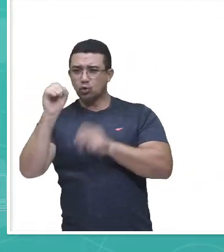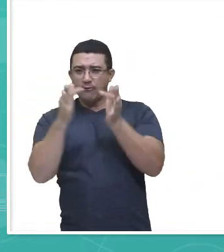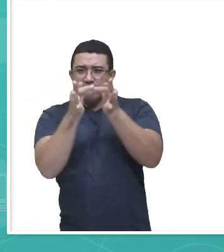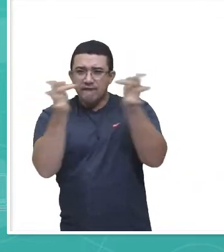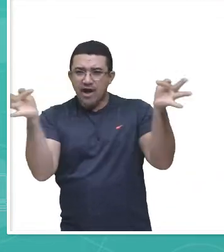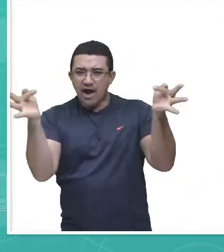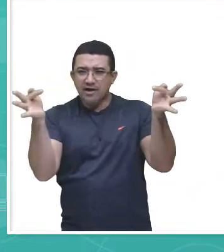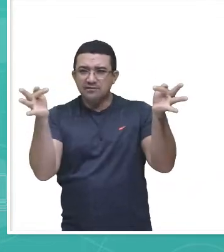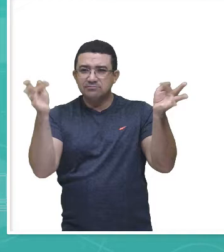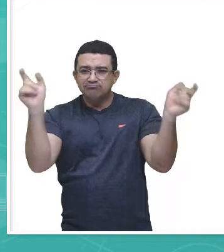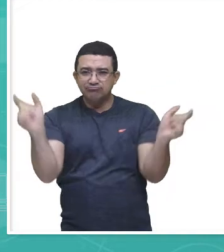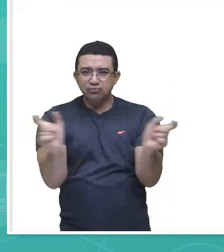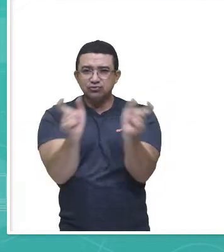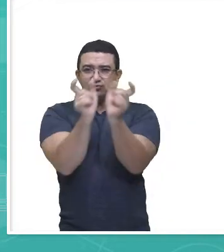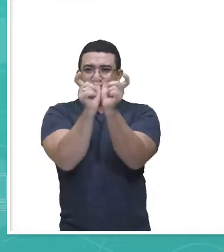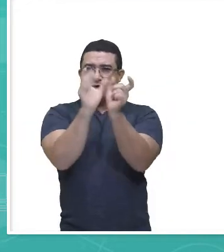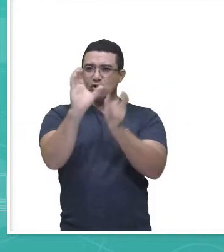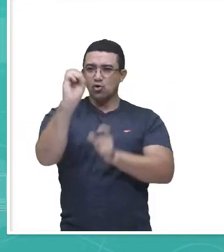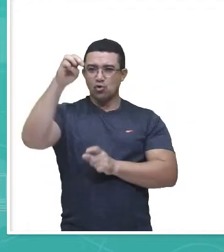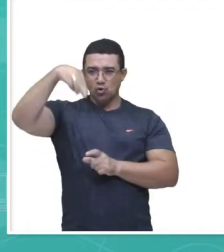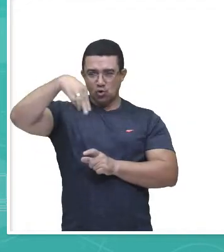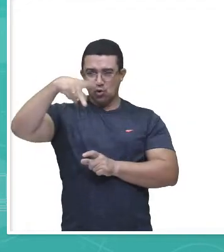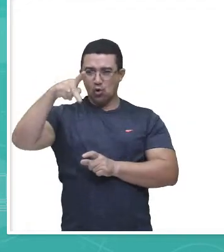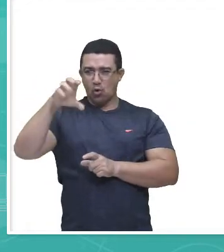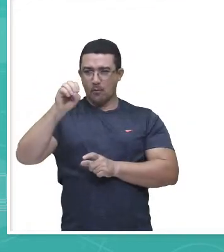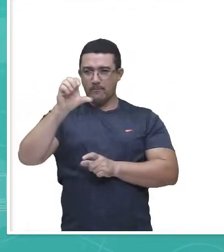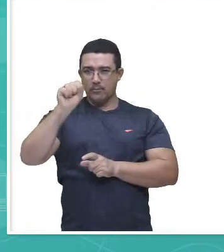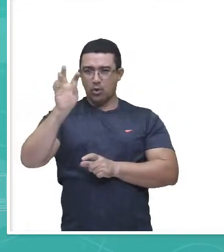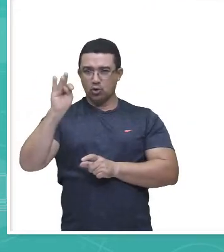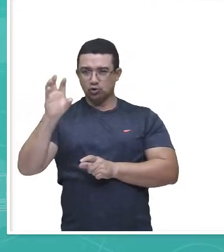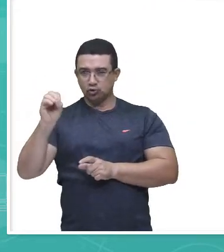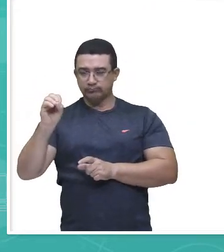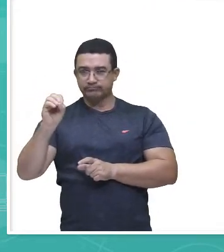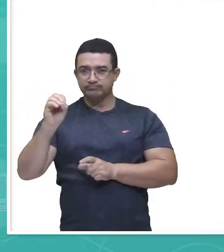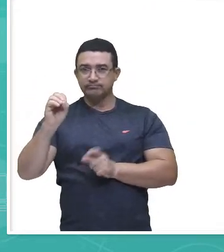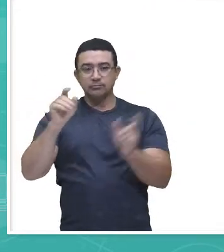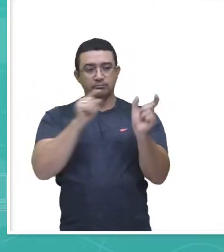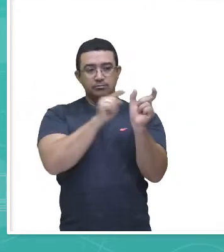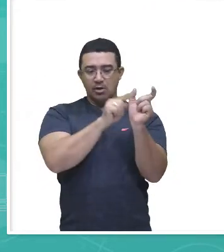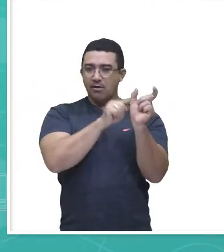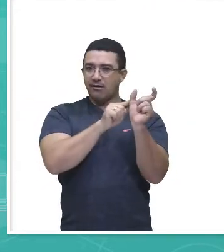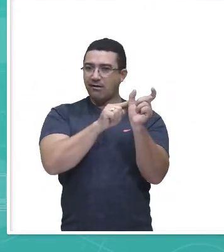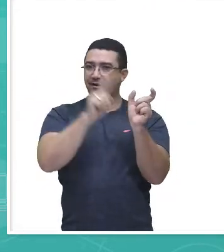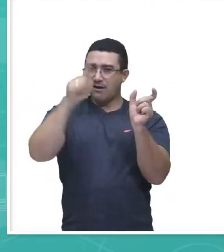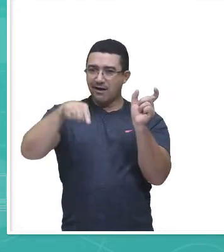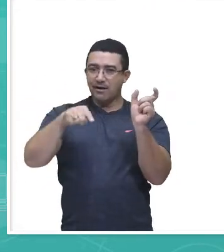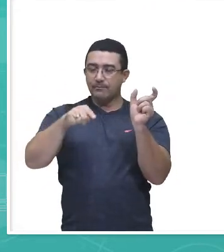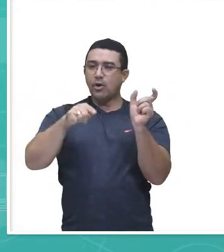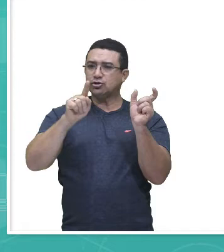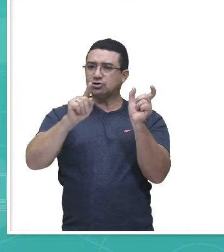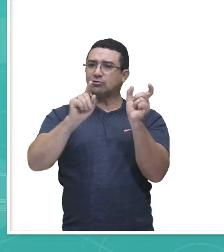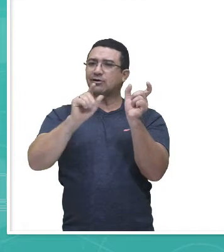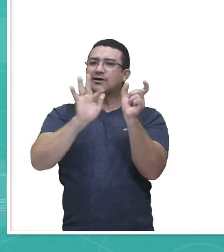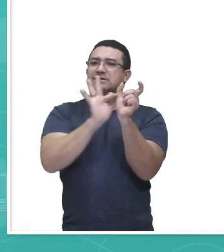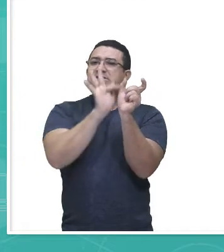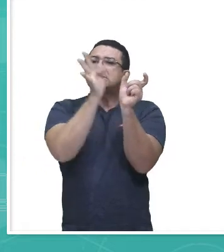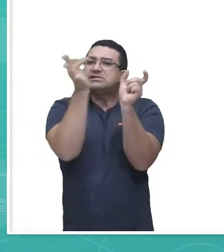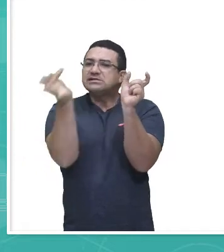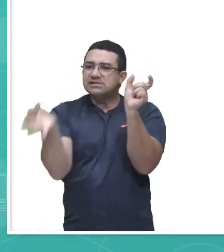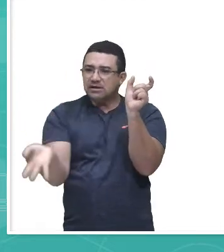Primeiro, no parágrafo, nós temos um período que pode ser simples ou pode